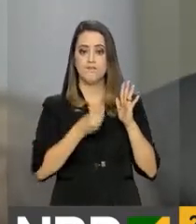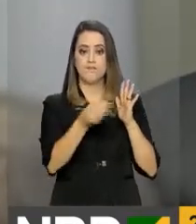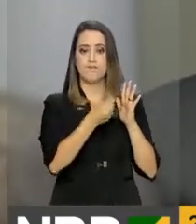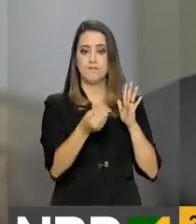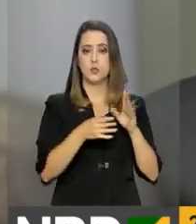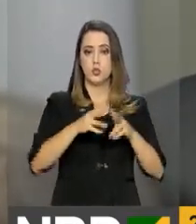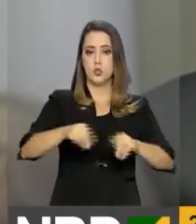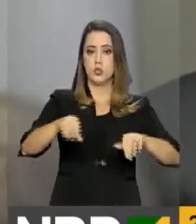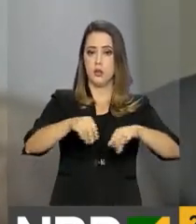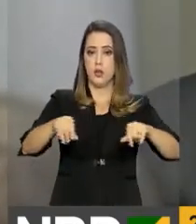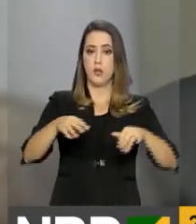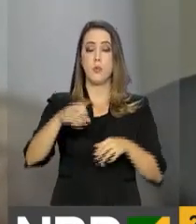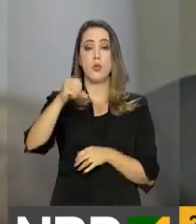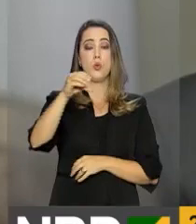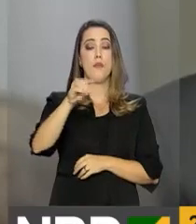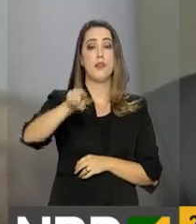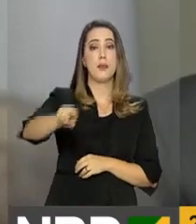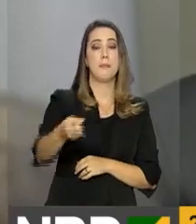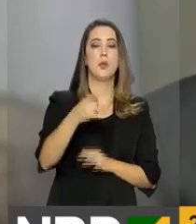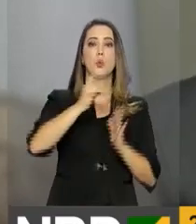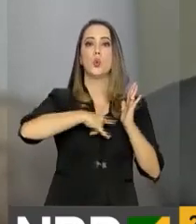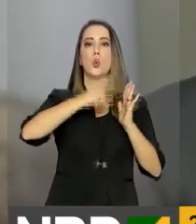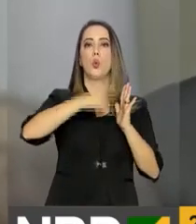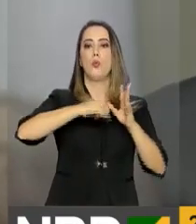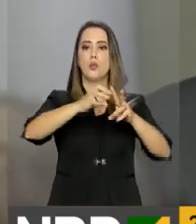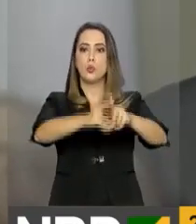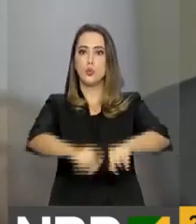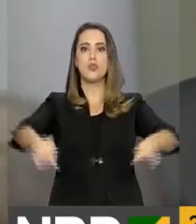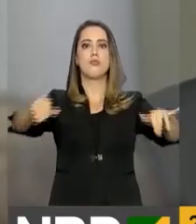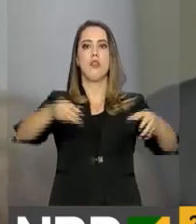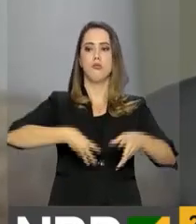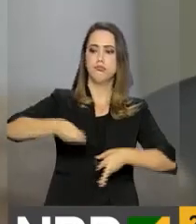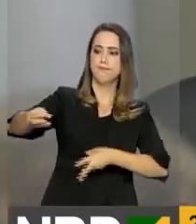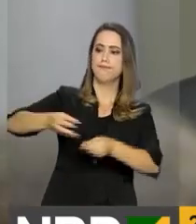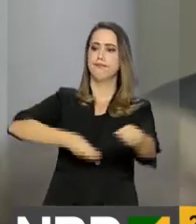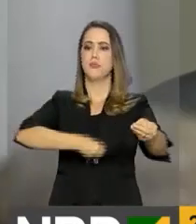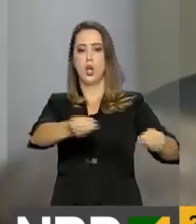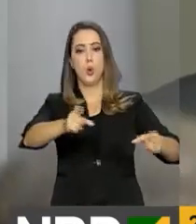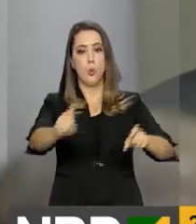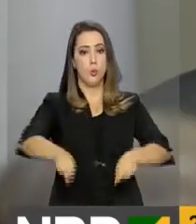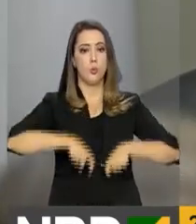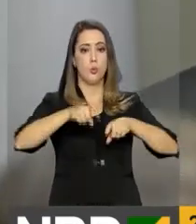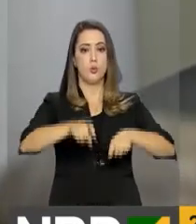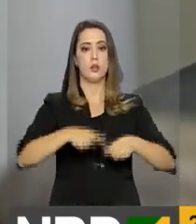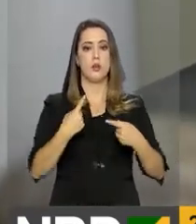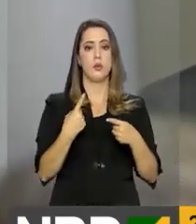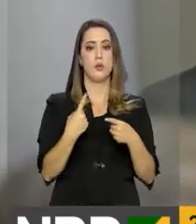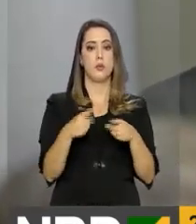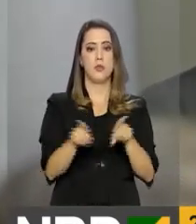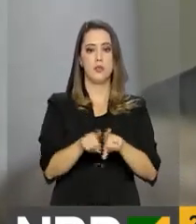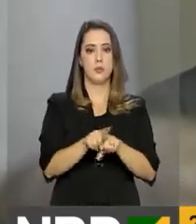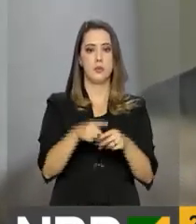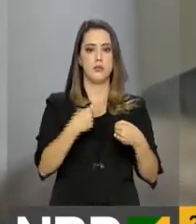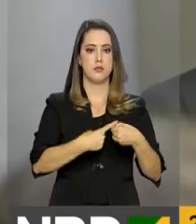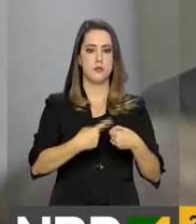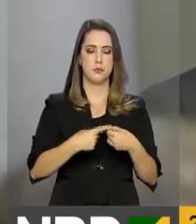entregamos 90 mil títulos fundiários, rural e urbano. E no ano